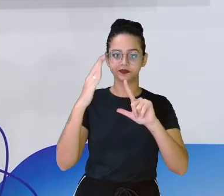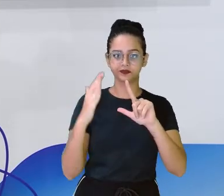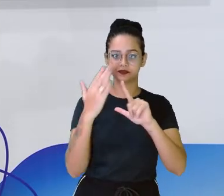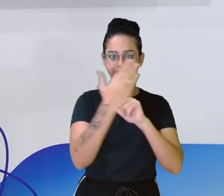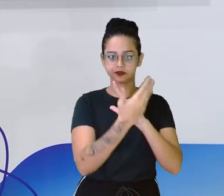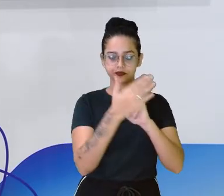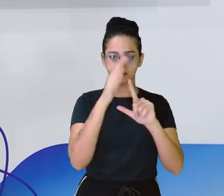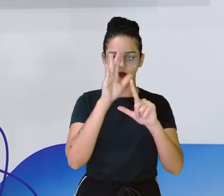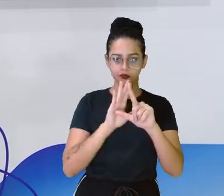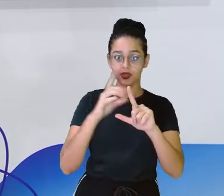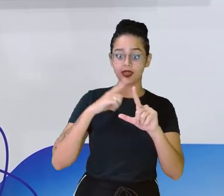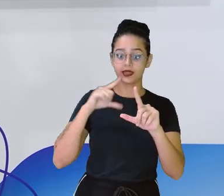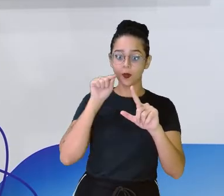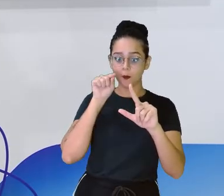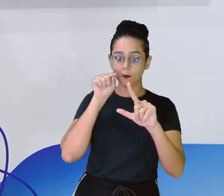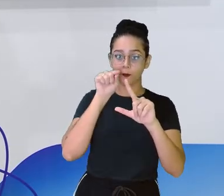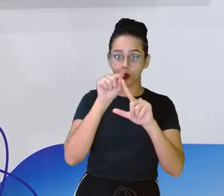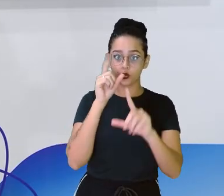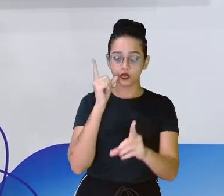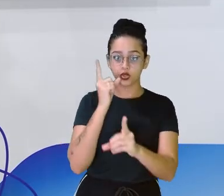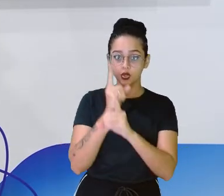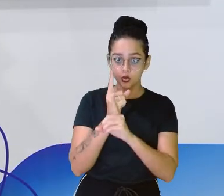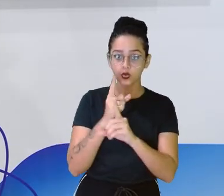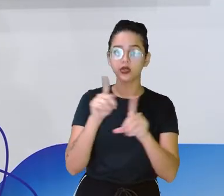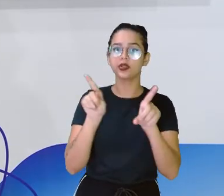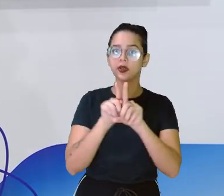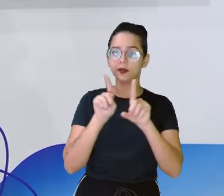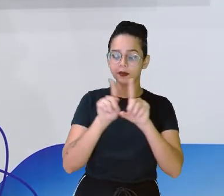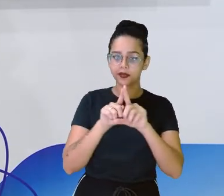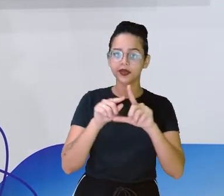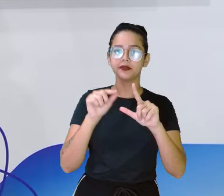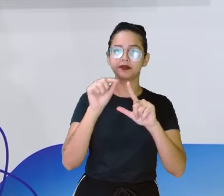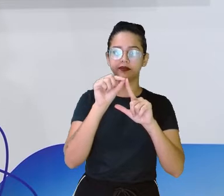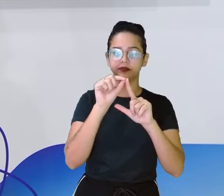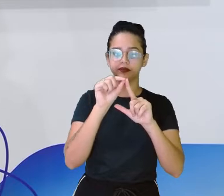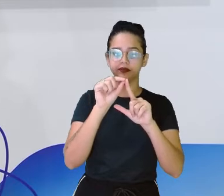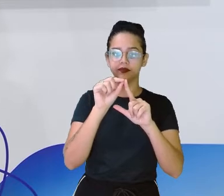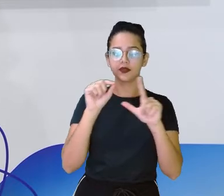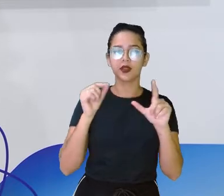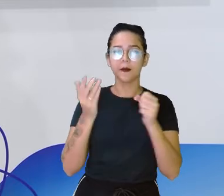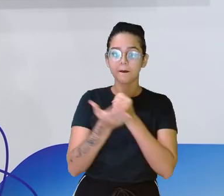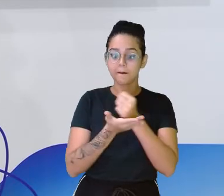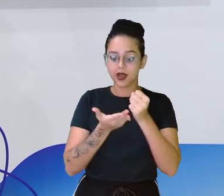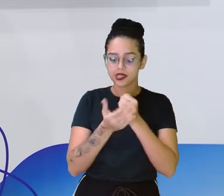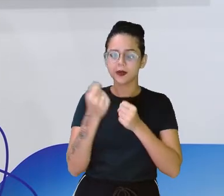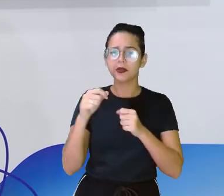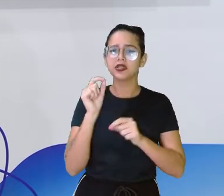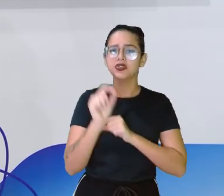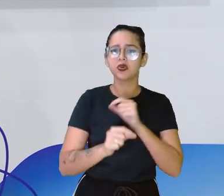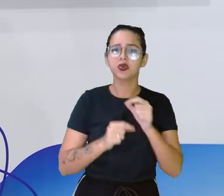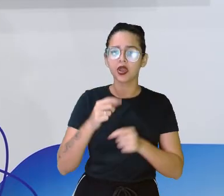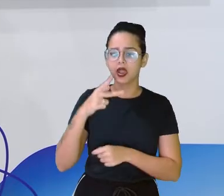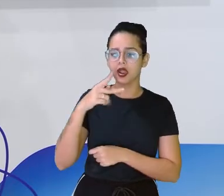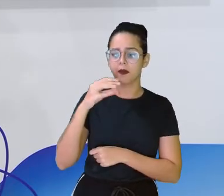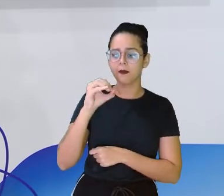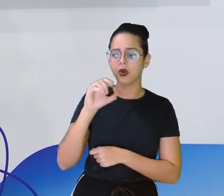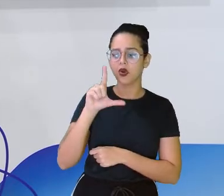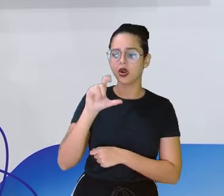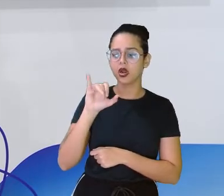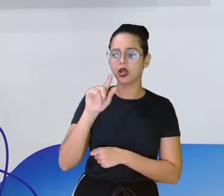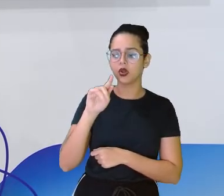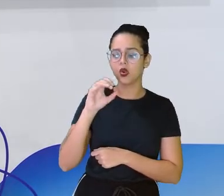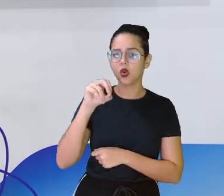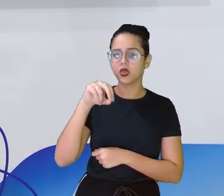triangulares, ter um ponto de encontro e a minha base precisa ser poligonal.